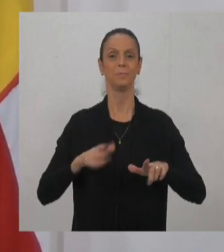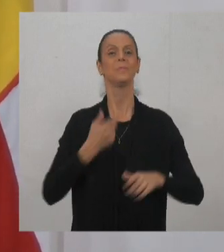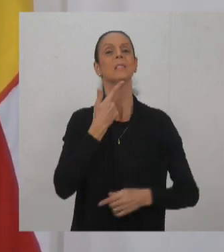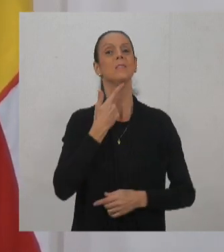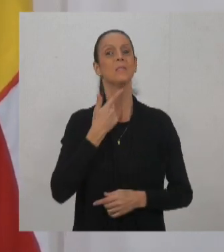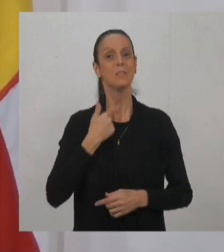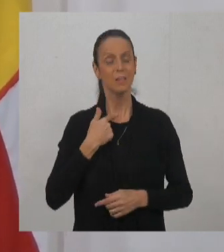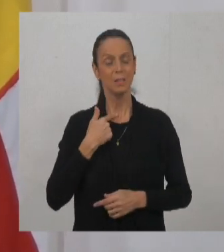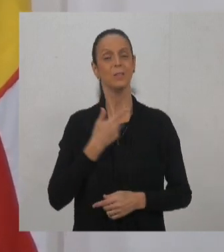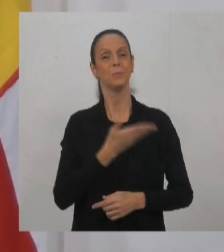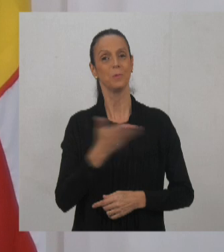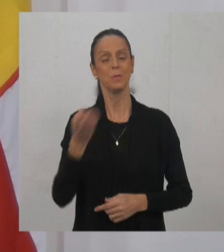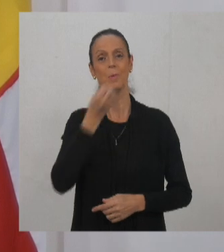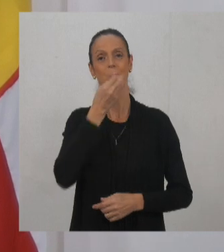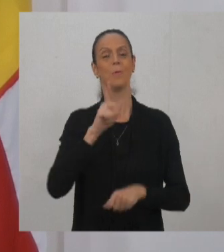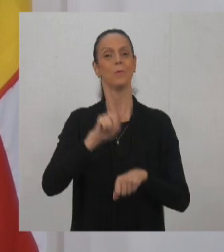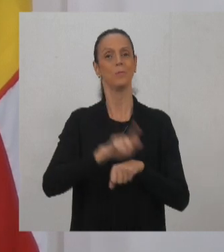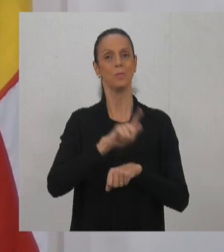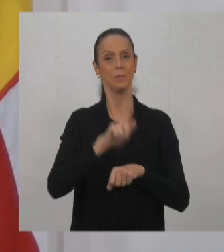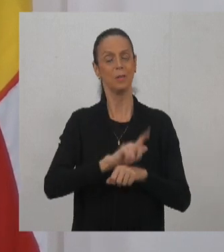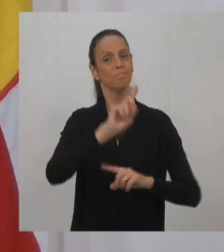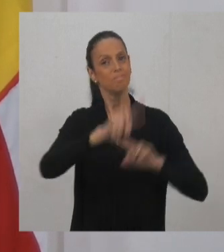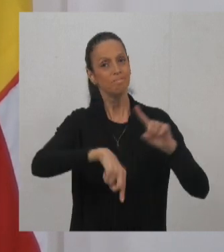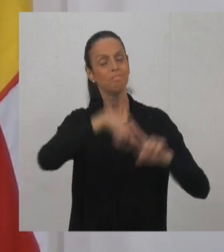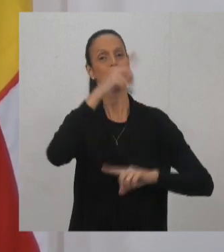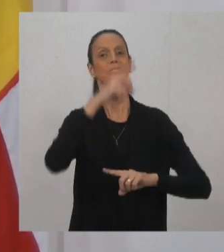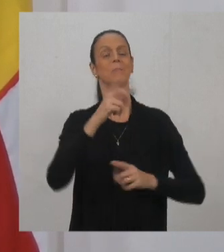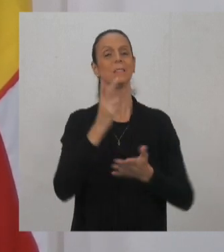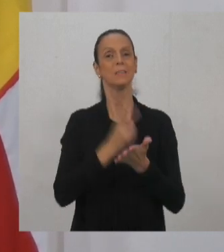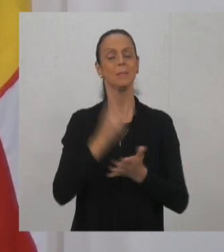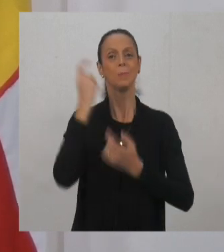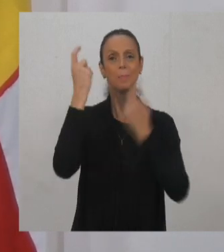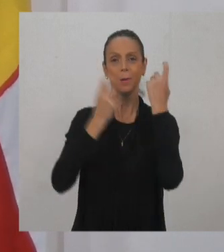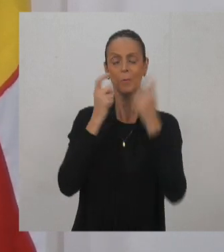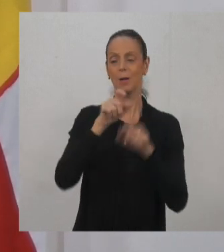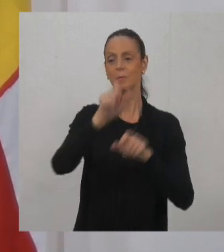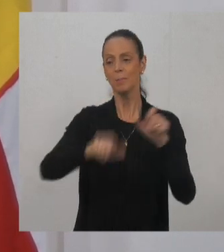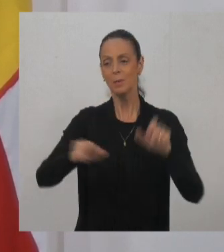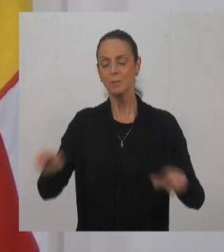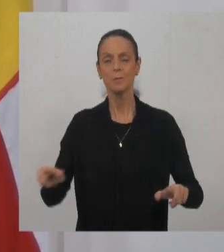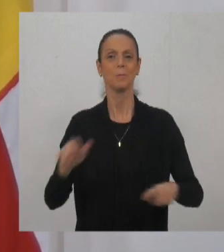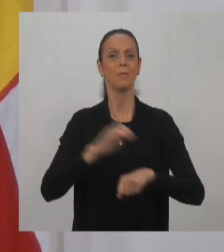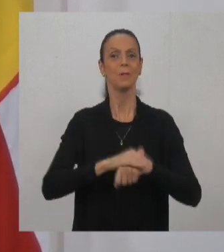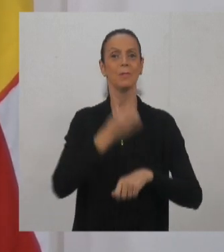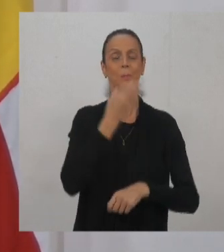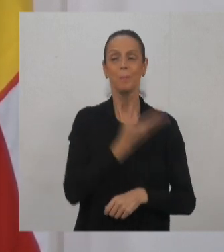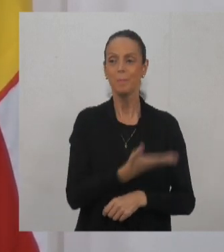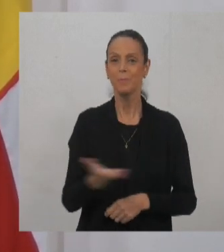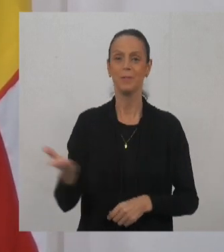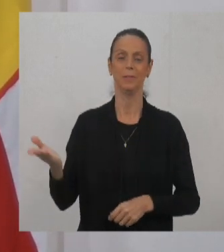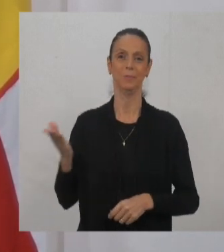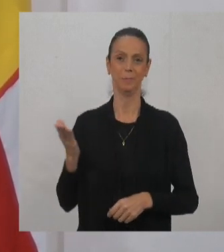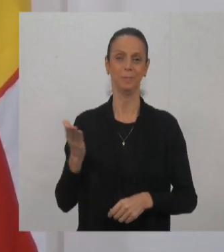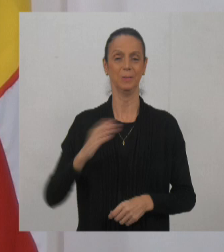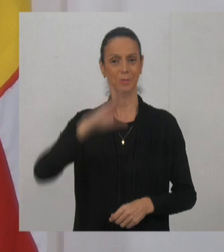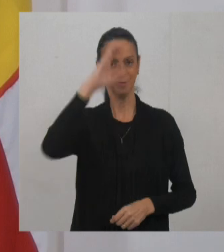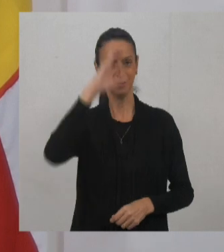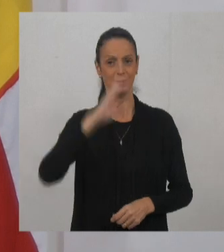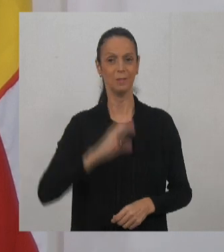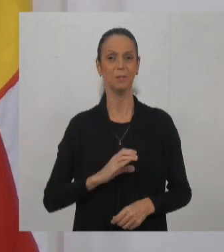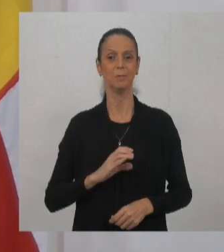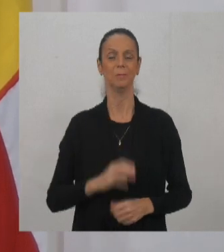desejo uma gestão bem-sucedida, sempre voltada às pessoas e ao bem público. Aos cidadãos,